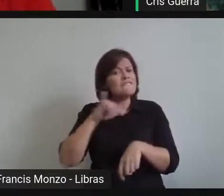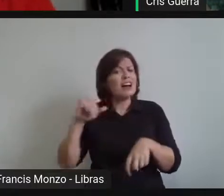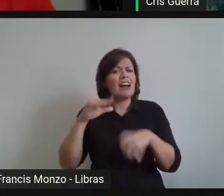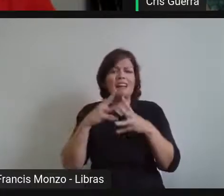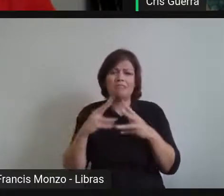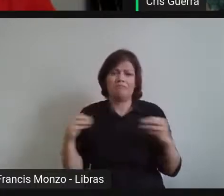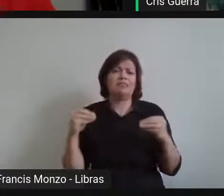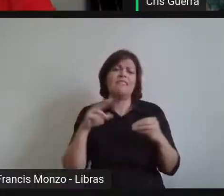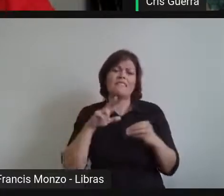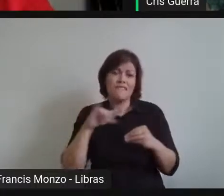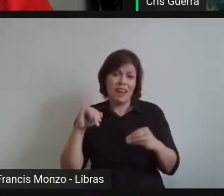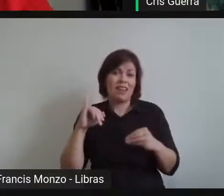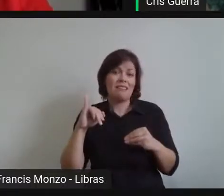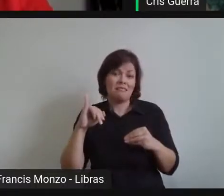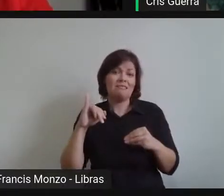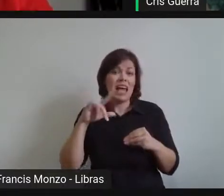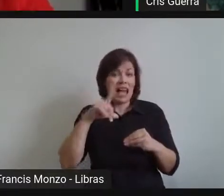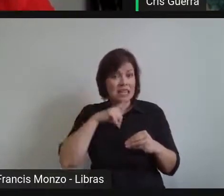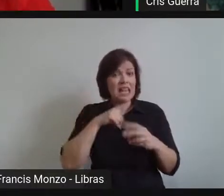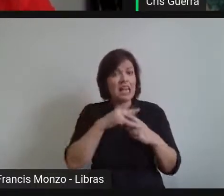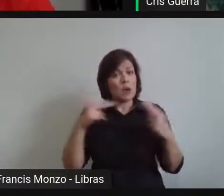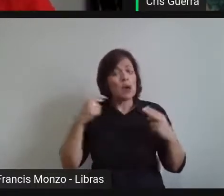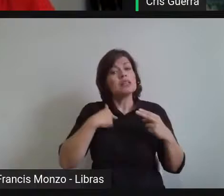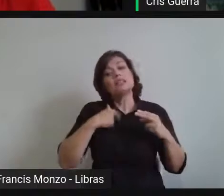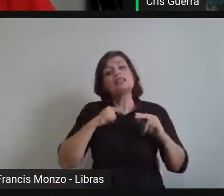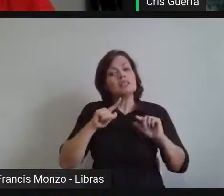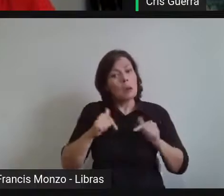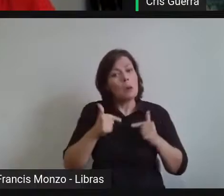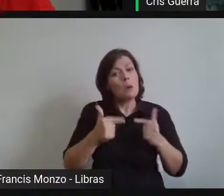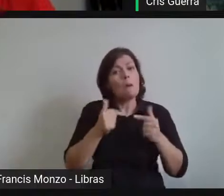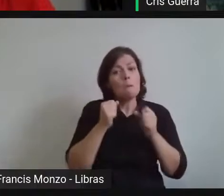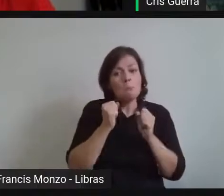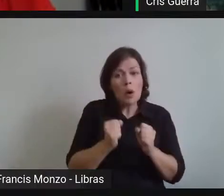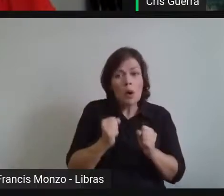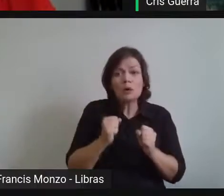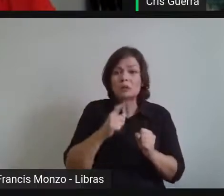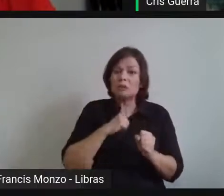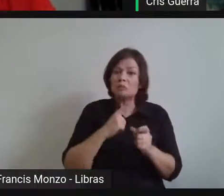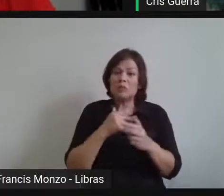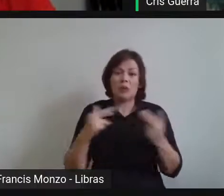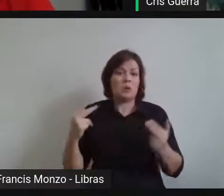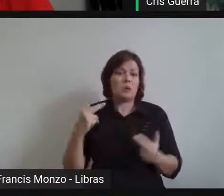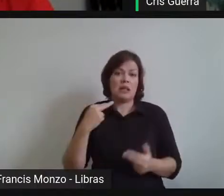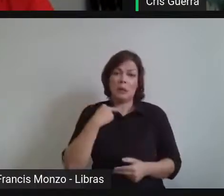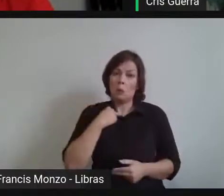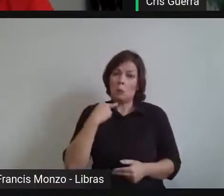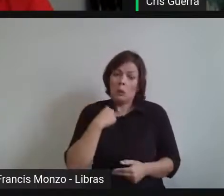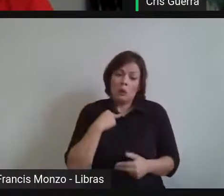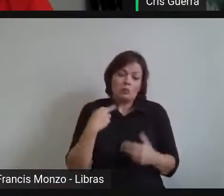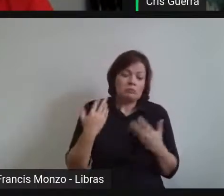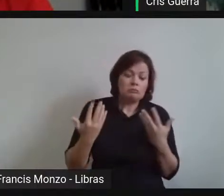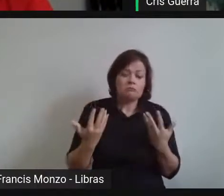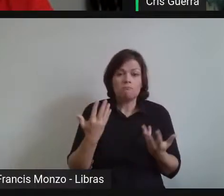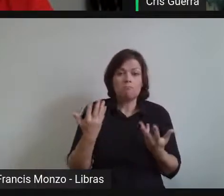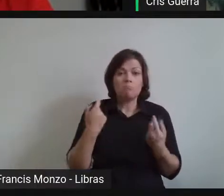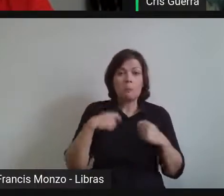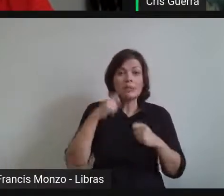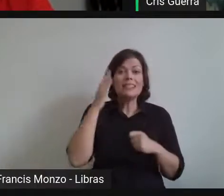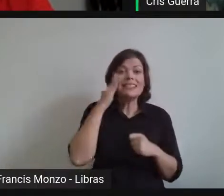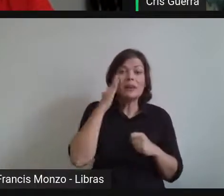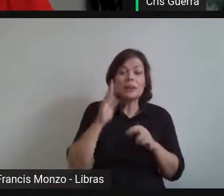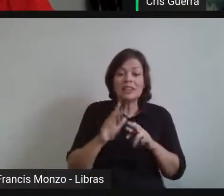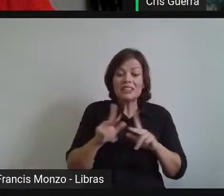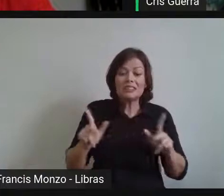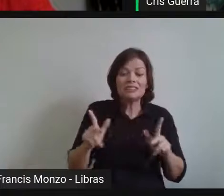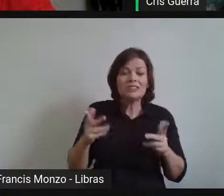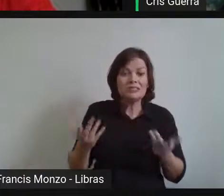que eu posso fazer, o que eu não vou poder fazer, mas vai passar, de alguma forma, né? Então, eu acho que